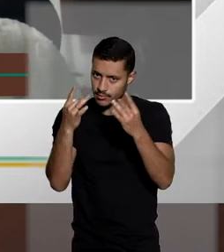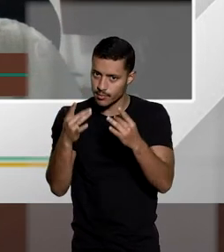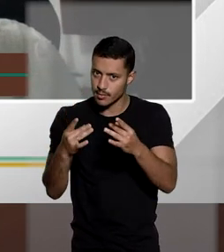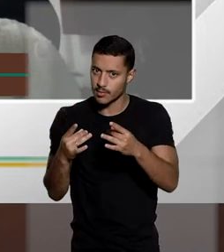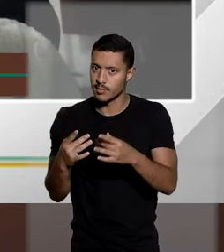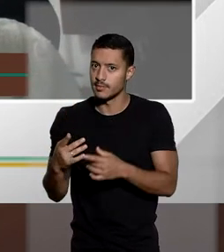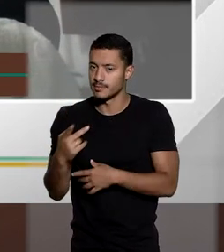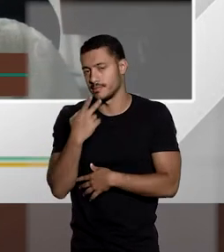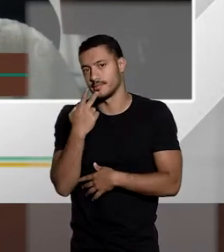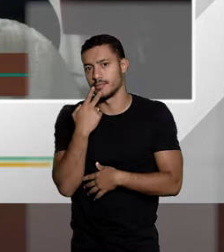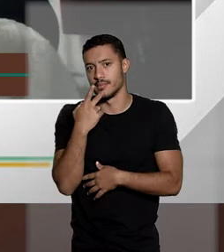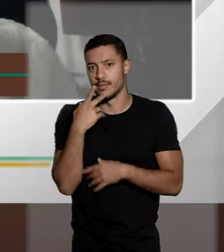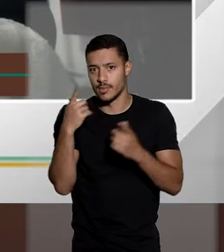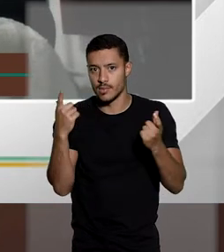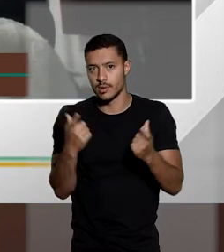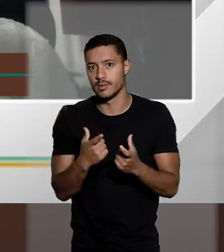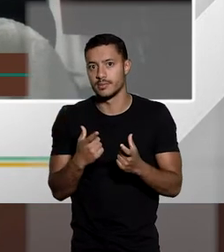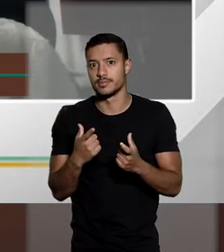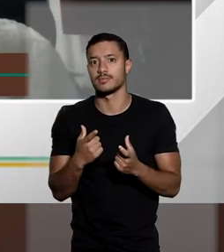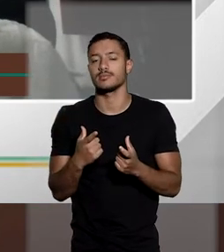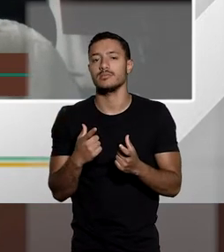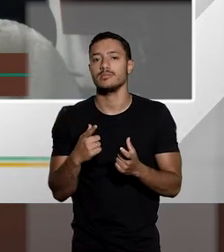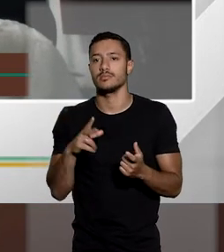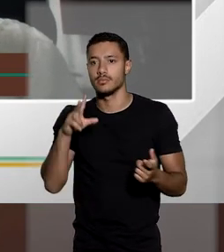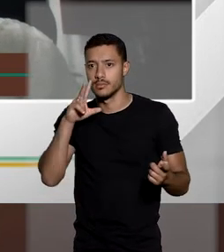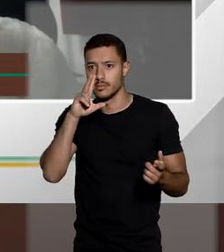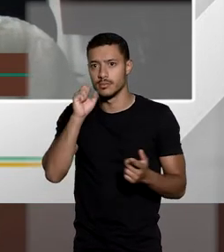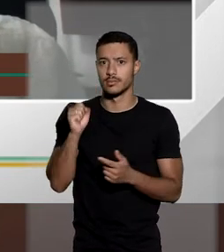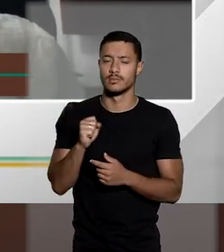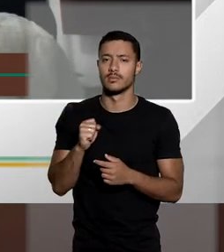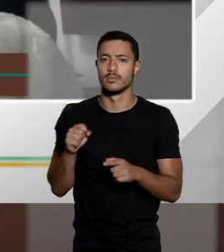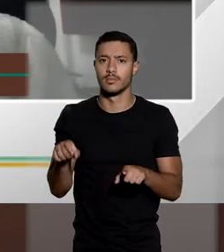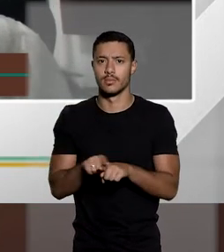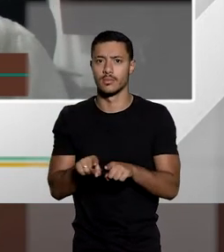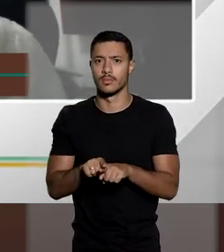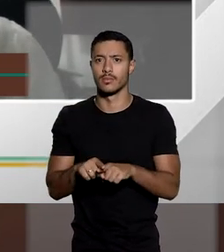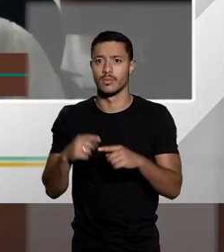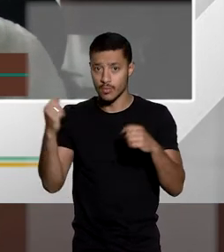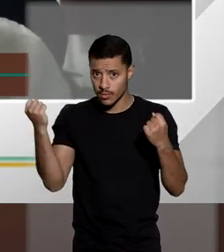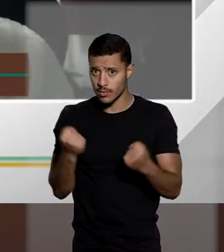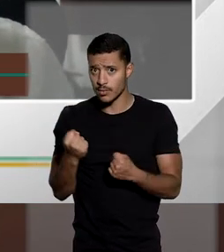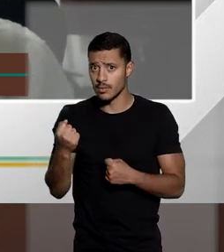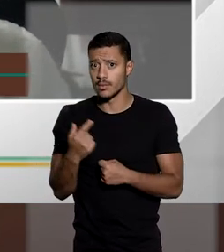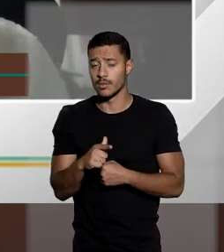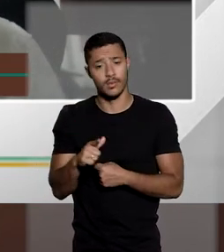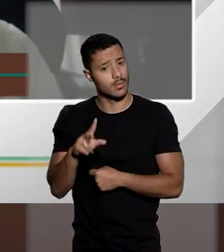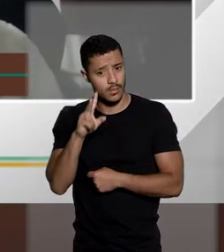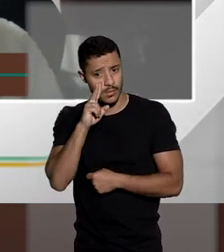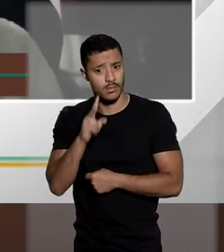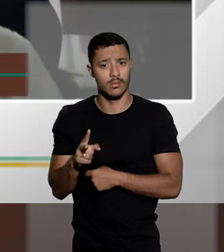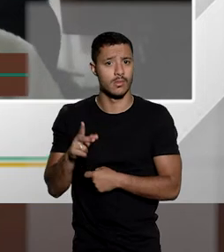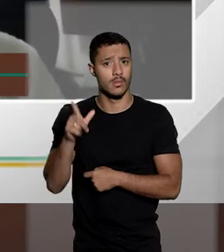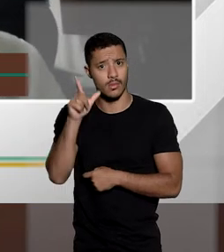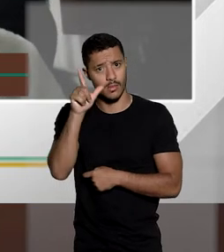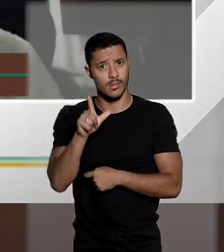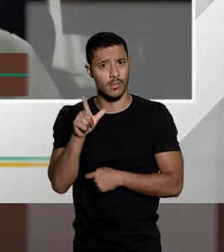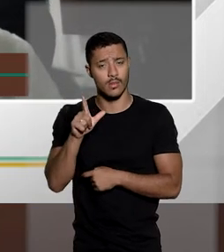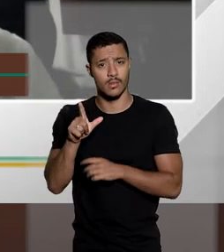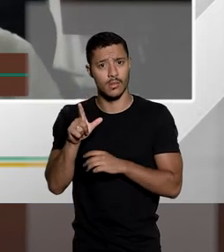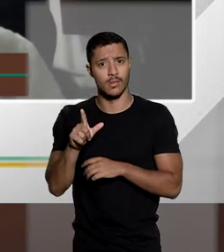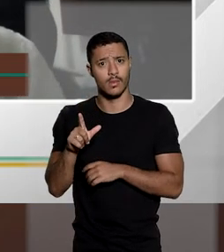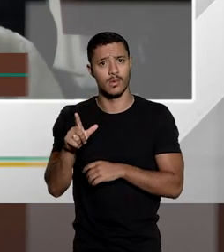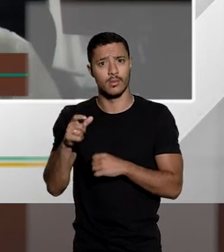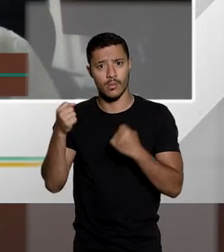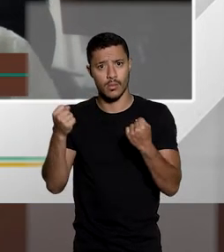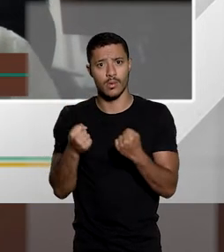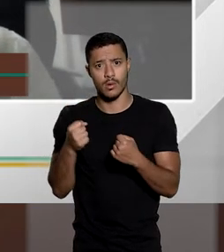características que foram mencionadas aqui, com as cláusulas exorbitantes, inclusive alguns poderes que não são previstos na lei geral, como o